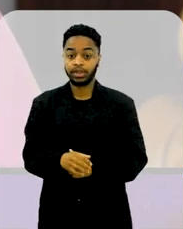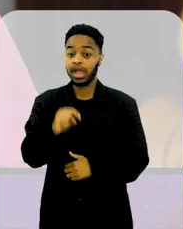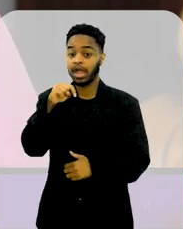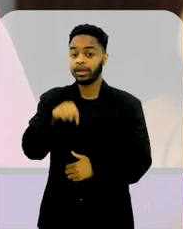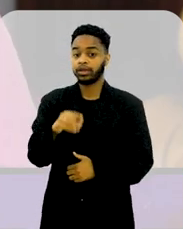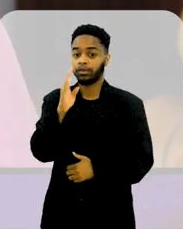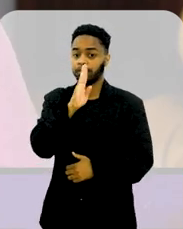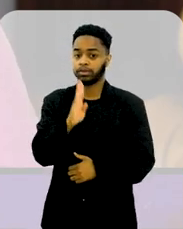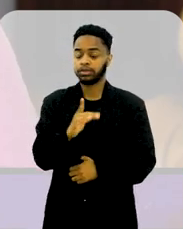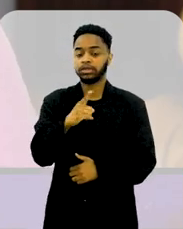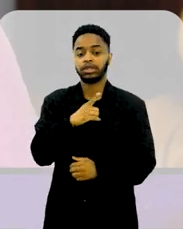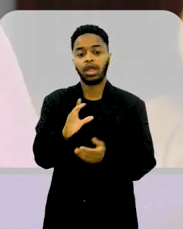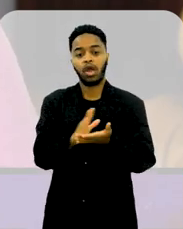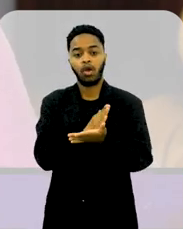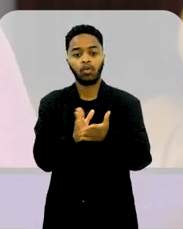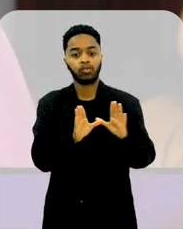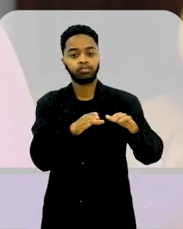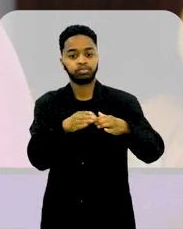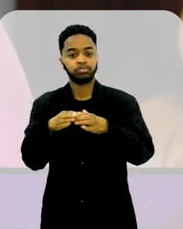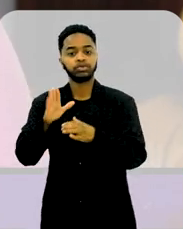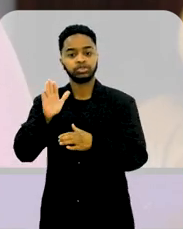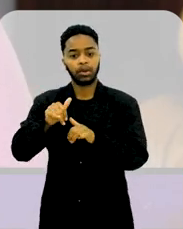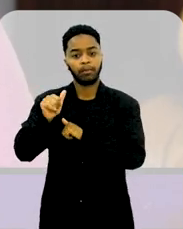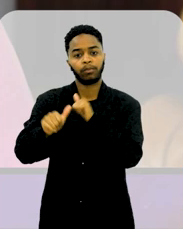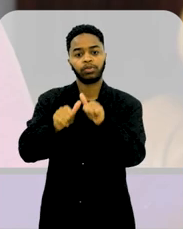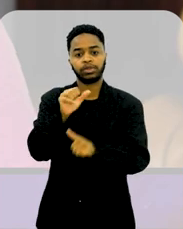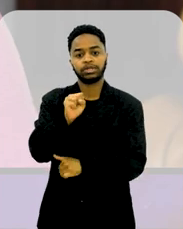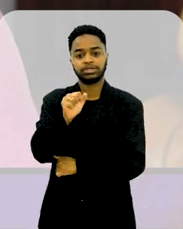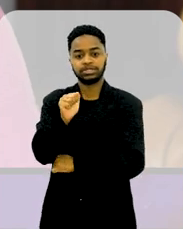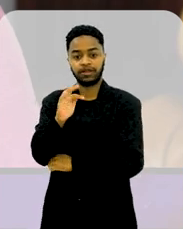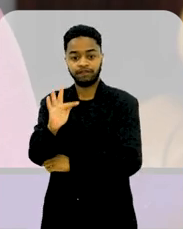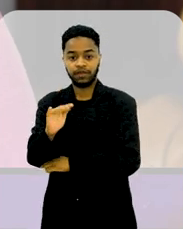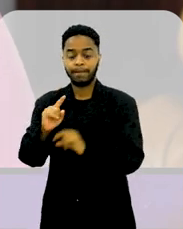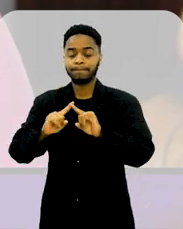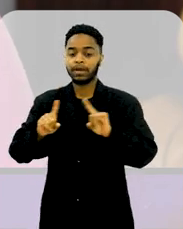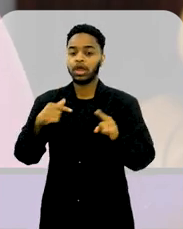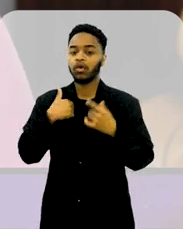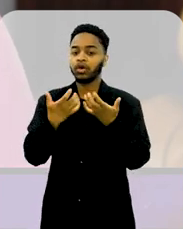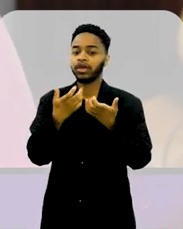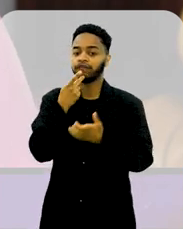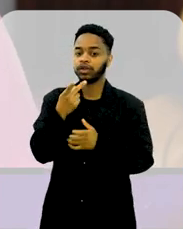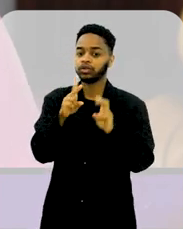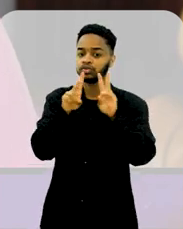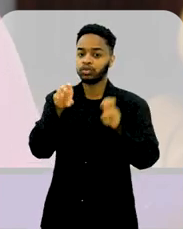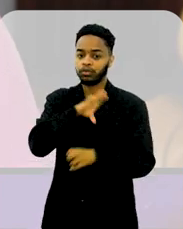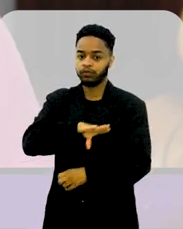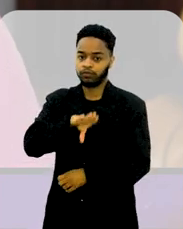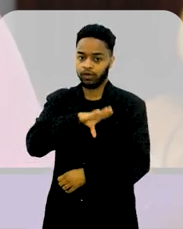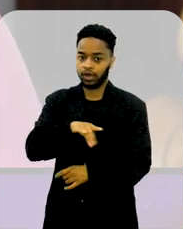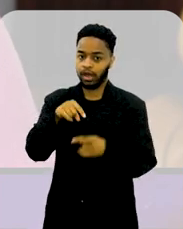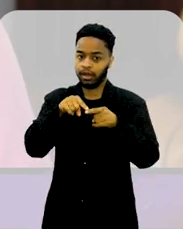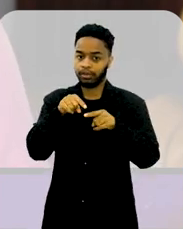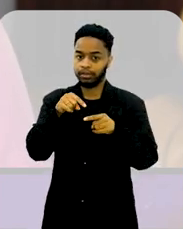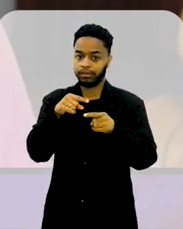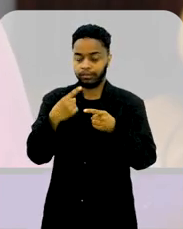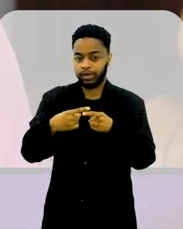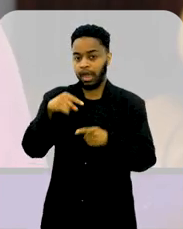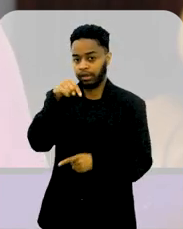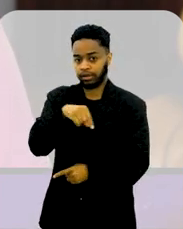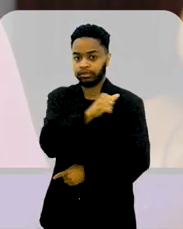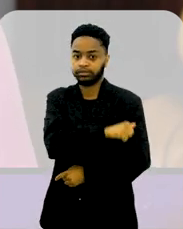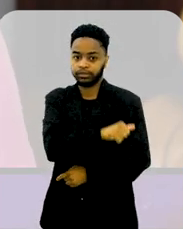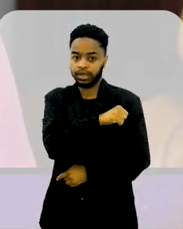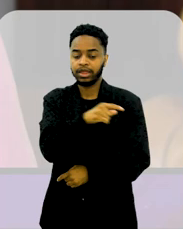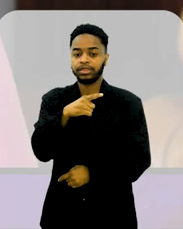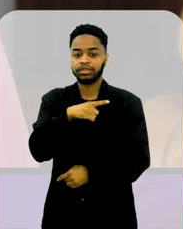Brasil alguns clubes que já viraram saf mas propriamente eu quero tratar do Vasco aqui no Rio de Janeiro porque nós